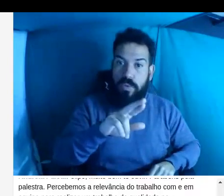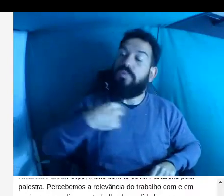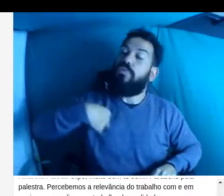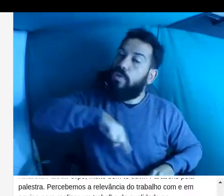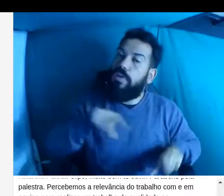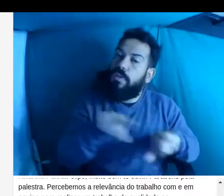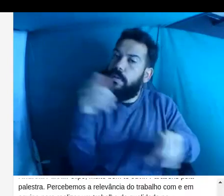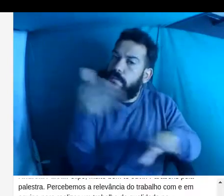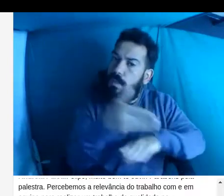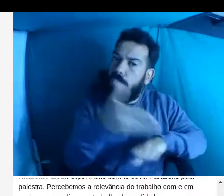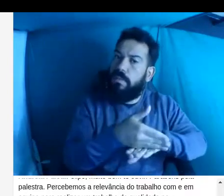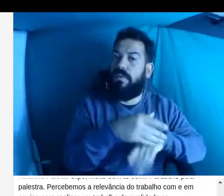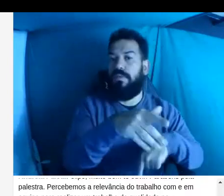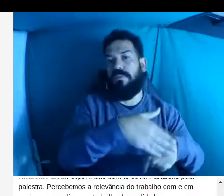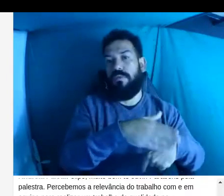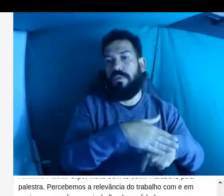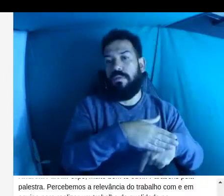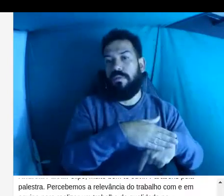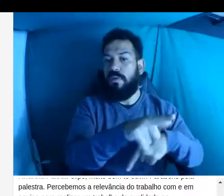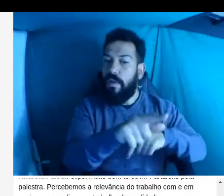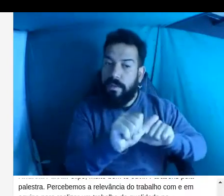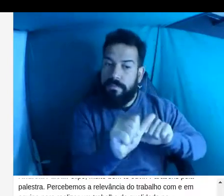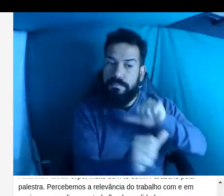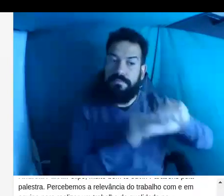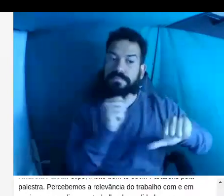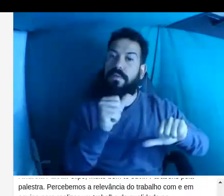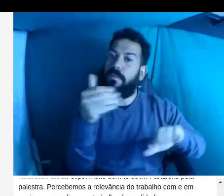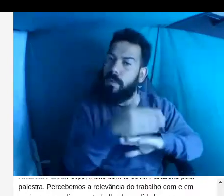participando diretamente desse processo novamente.